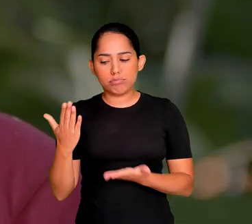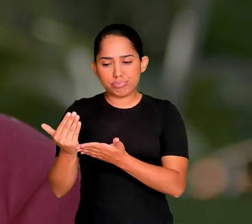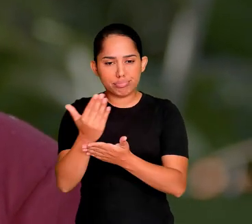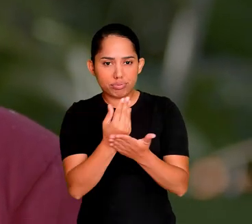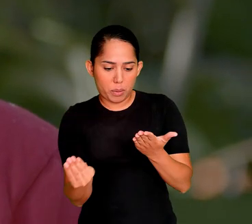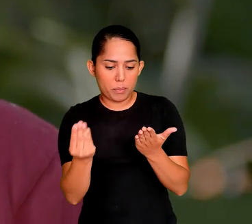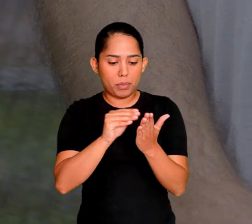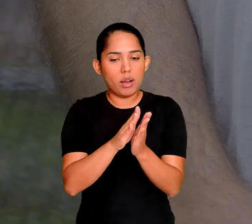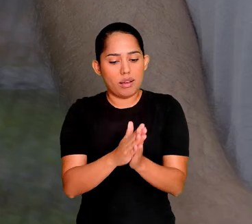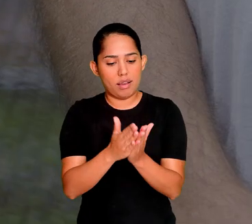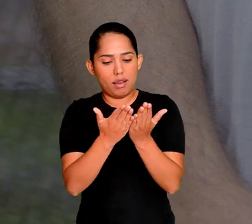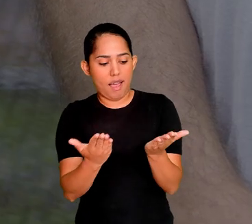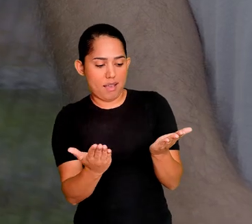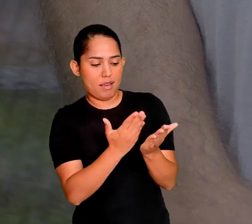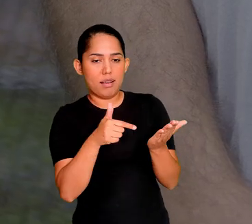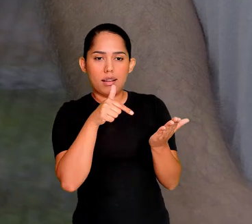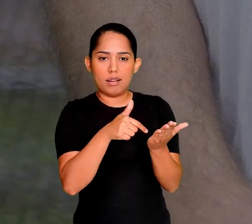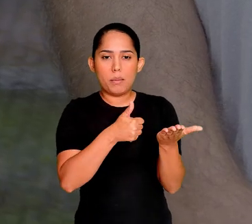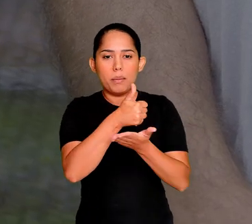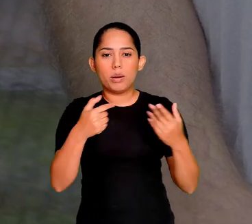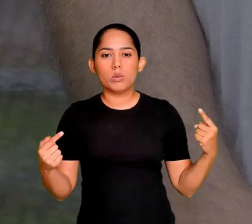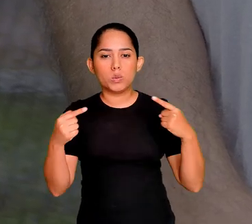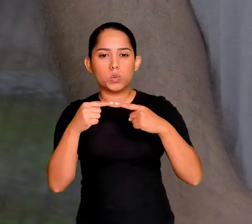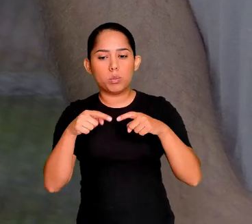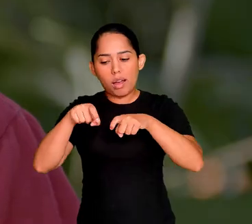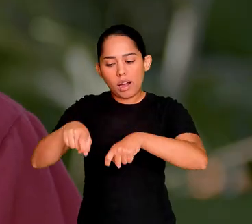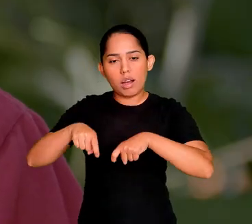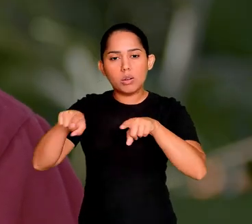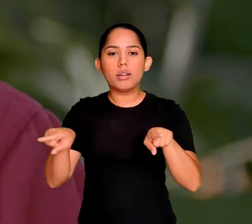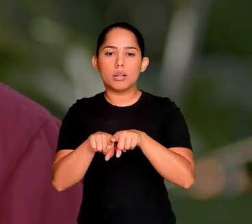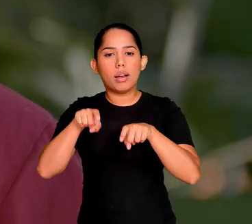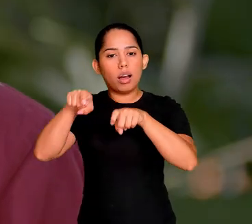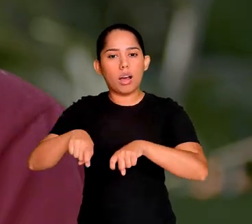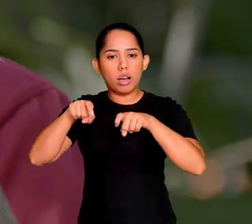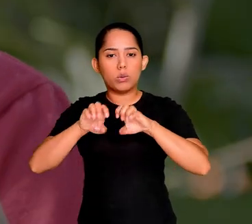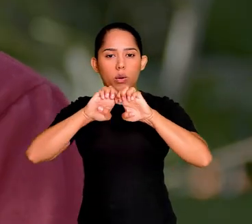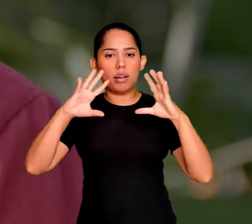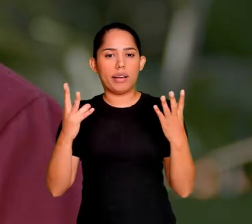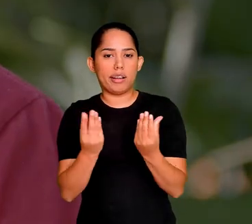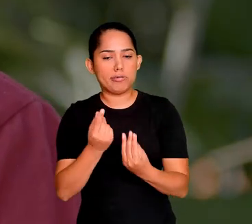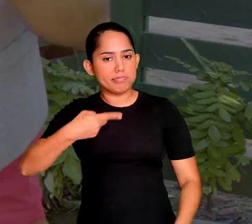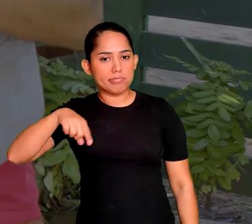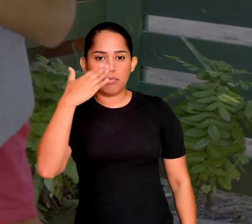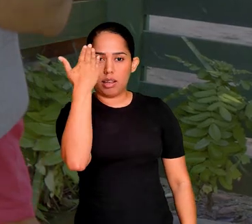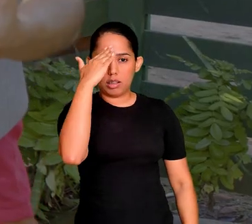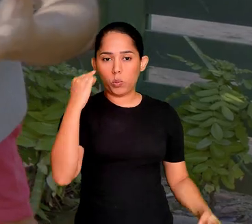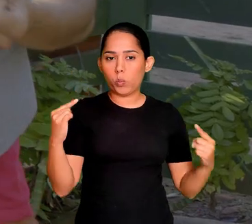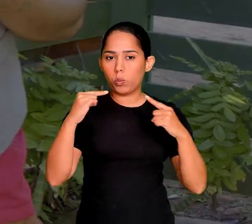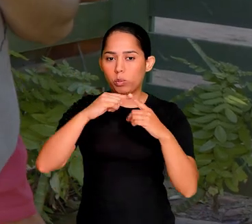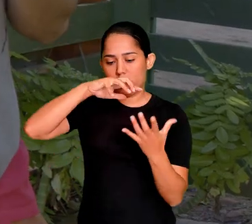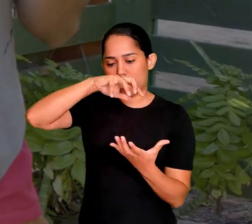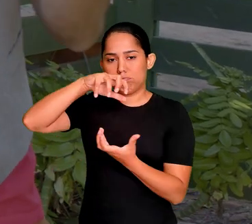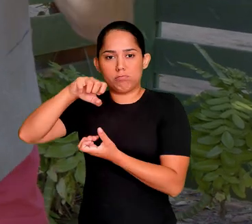um livro, que foi o livro base do nascimento da agricultura, da agroecologia, como a gente entende, no sentido de